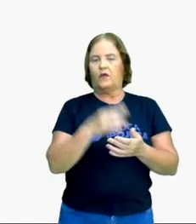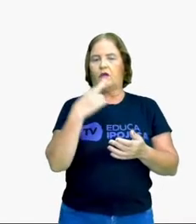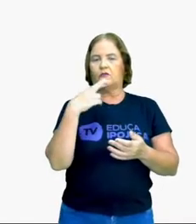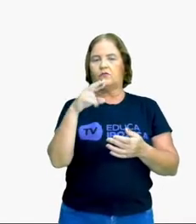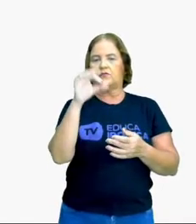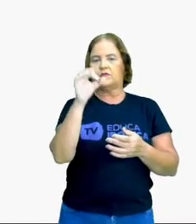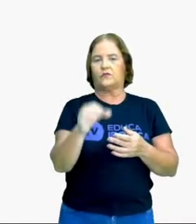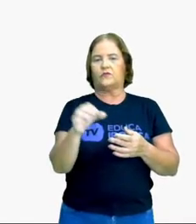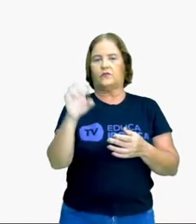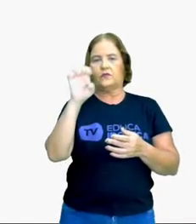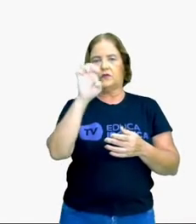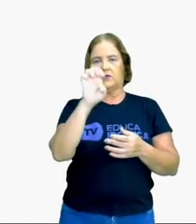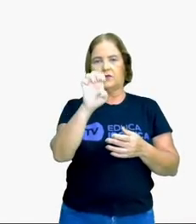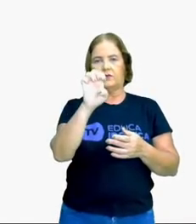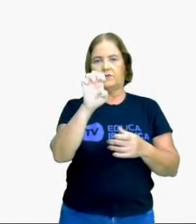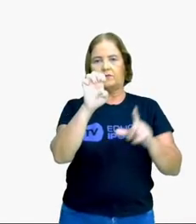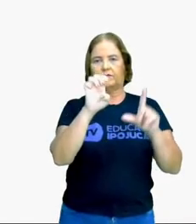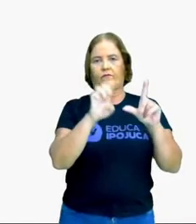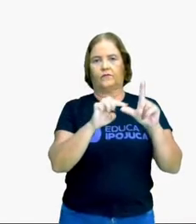E.